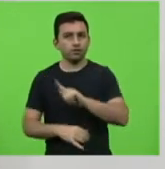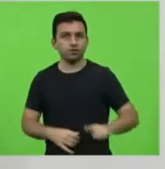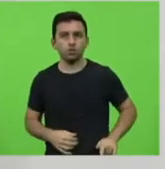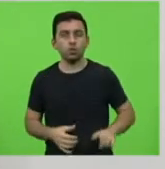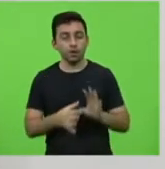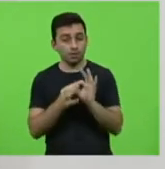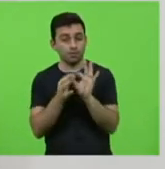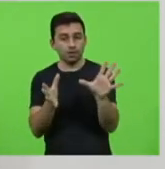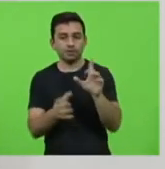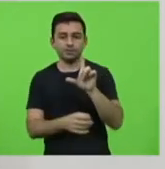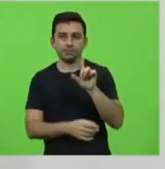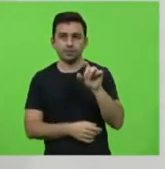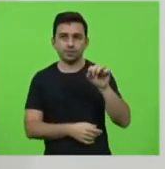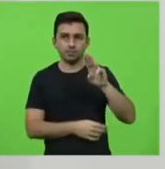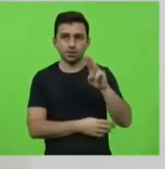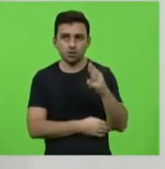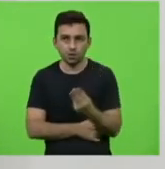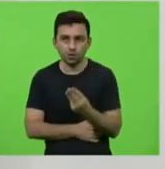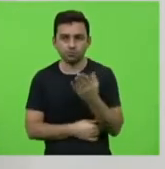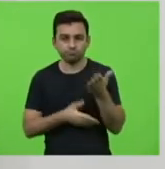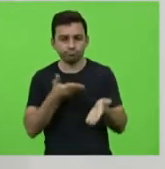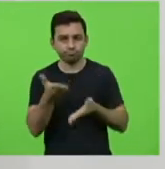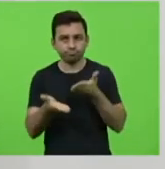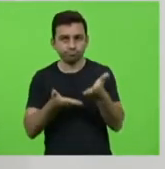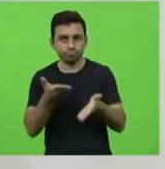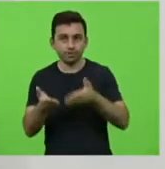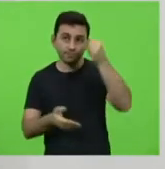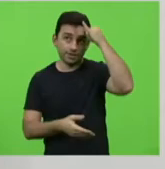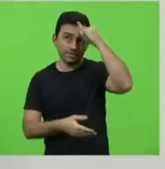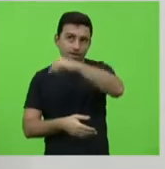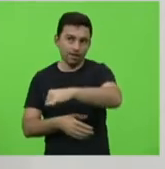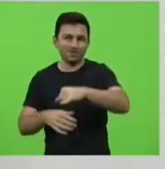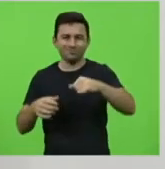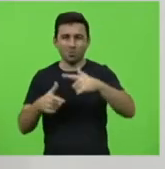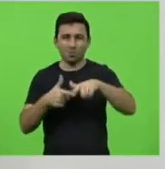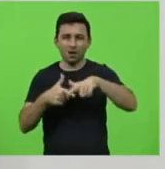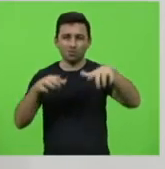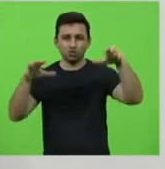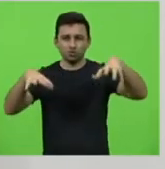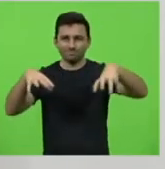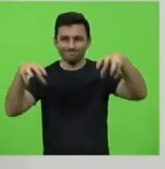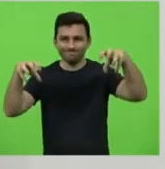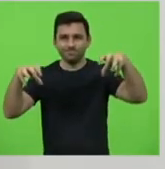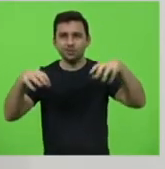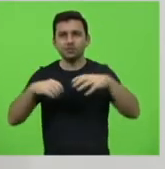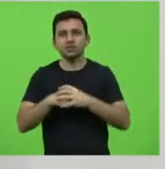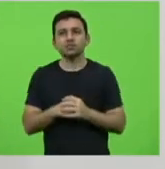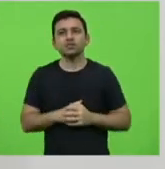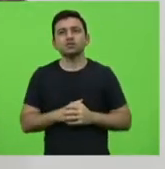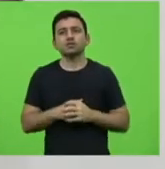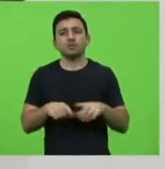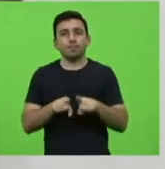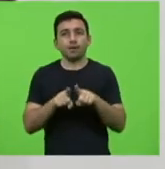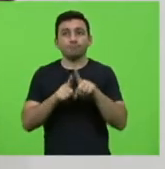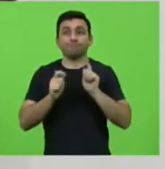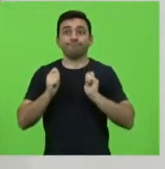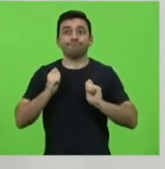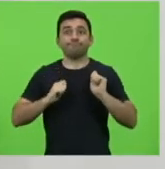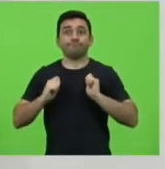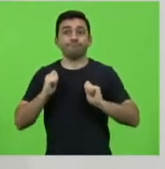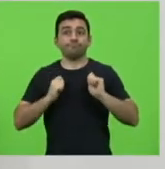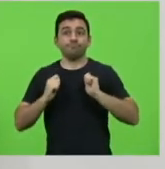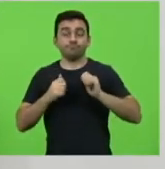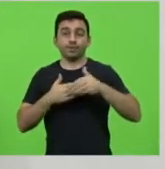mais 100 milhões para atender a esse combate à estiagem, mas também nos deu esperança a ideia apresentada